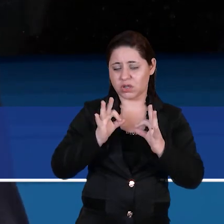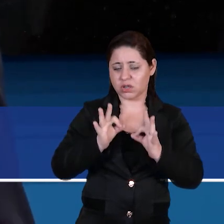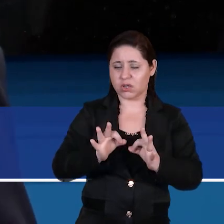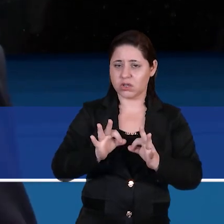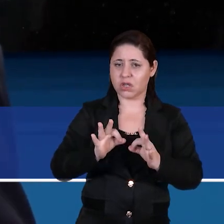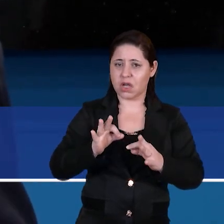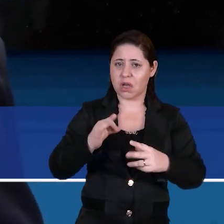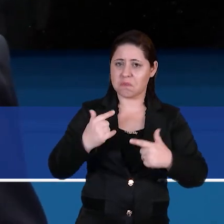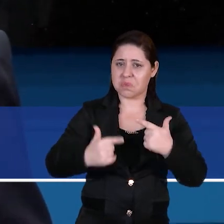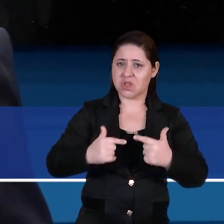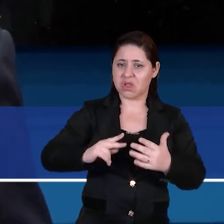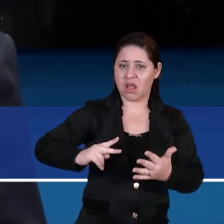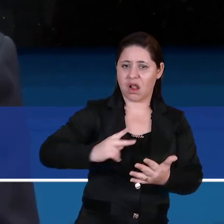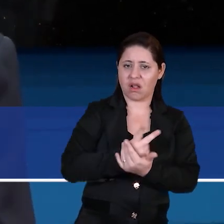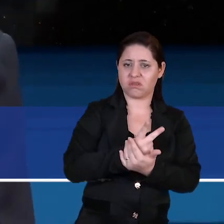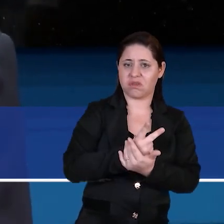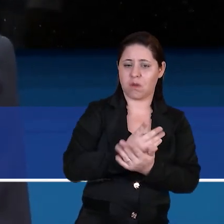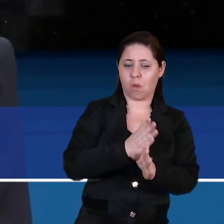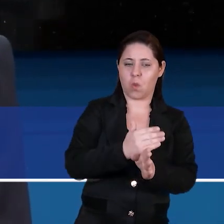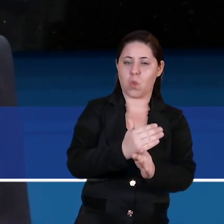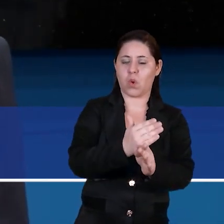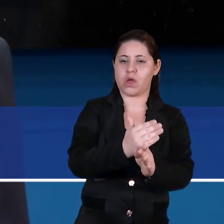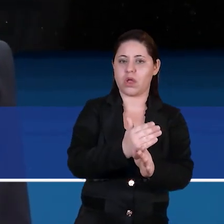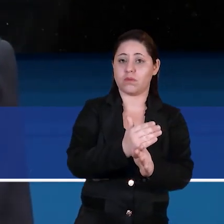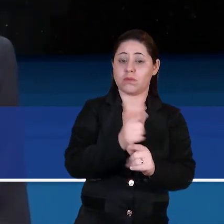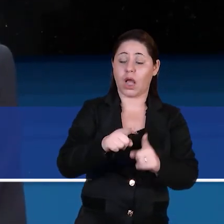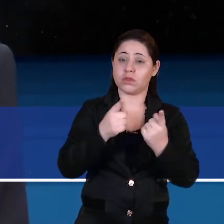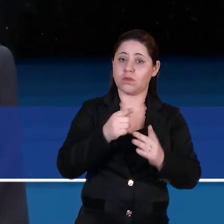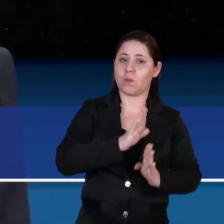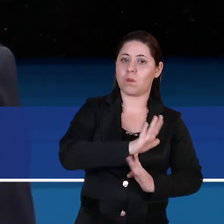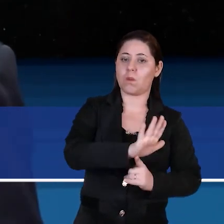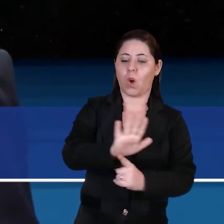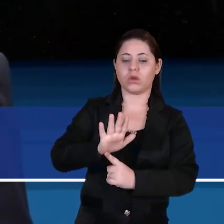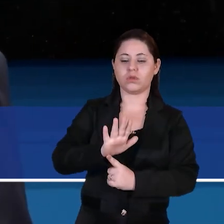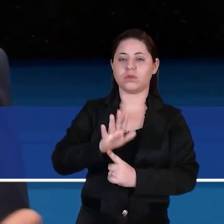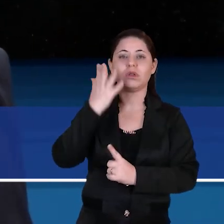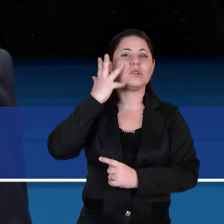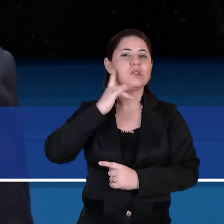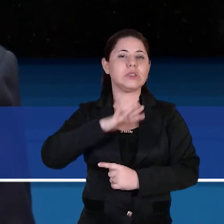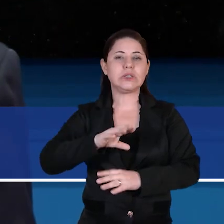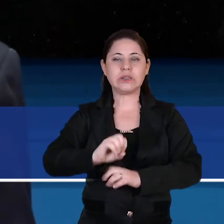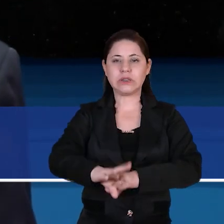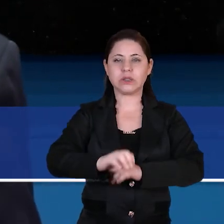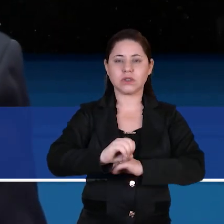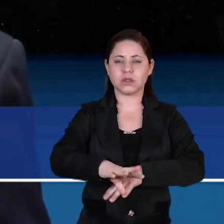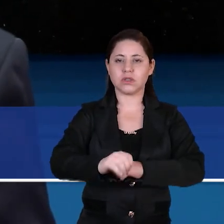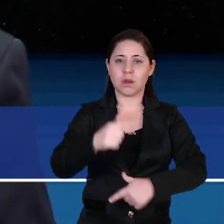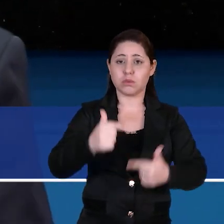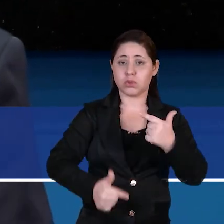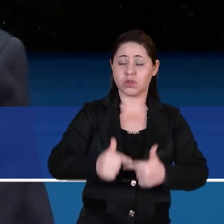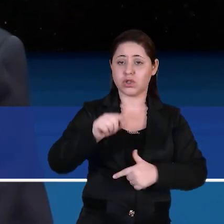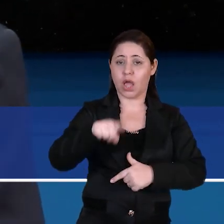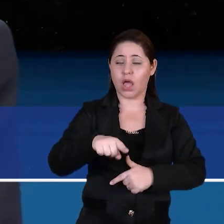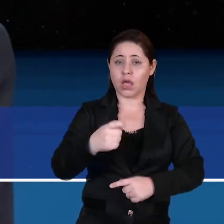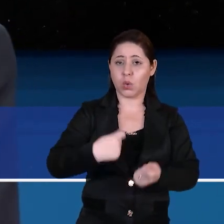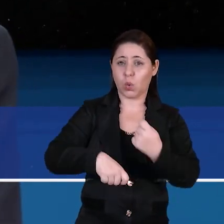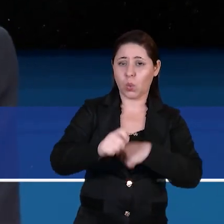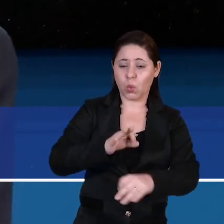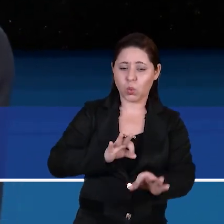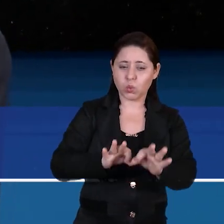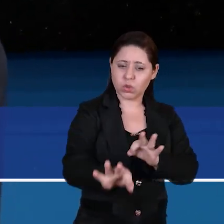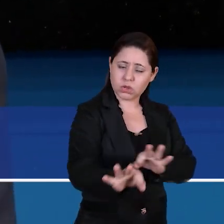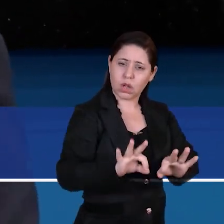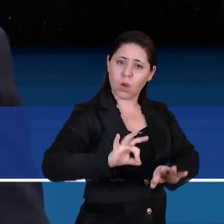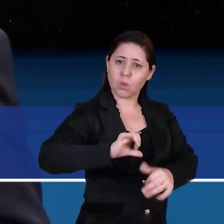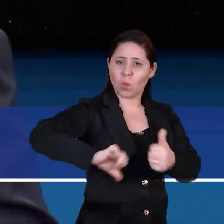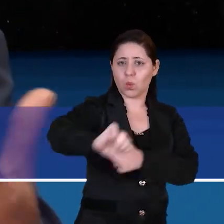Portanto, quando você começa a mostrar para a criança cada vez mais cedo de que a política ela é o único instrumento